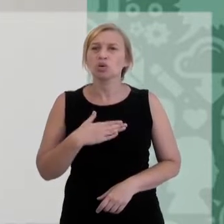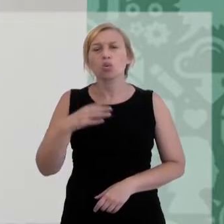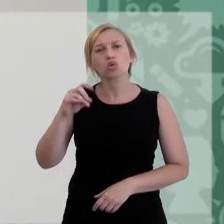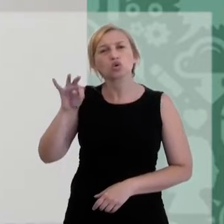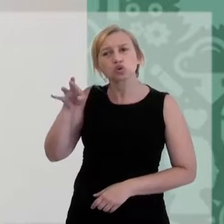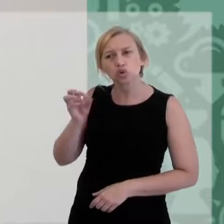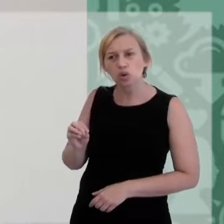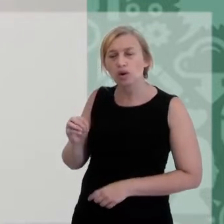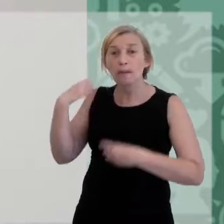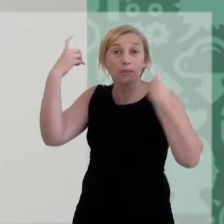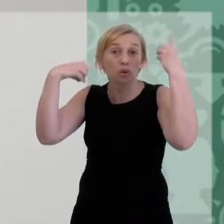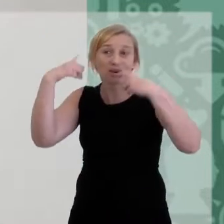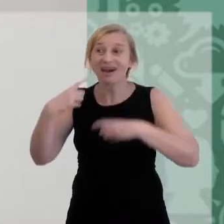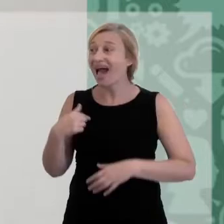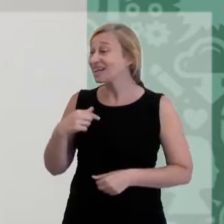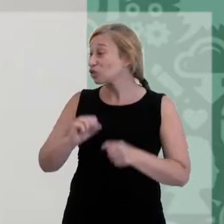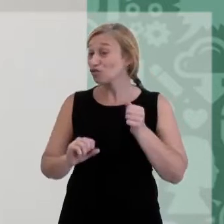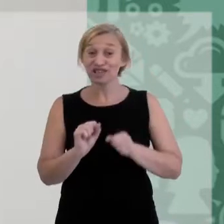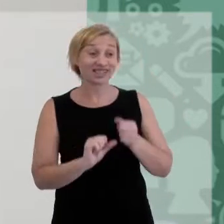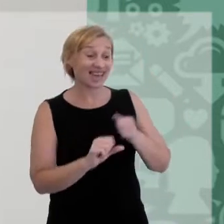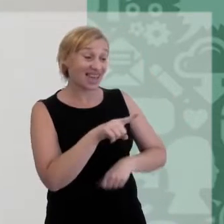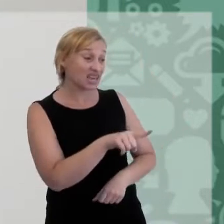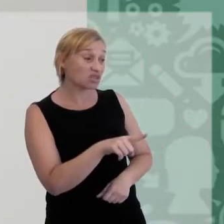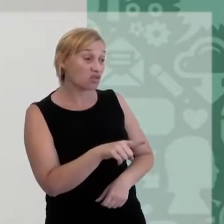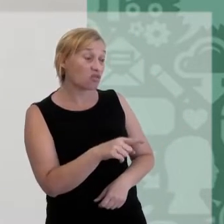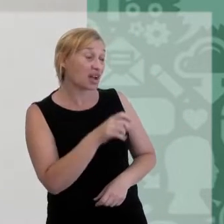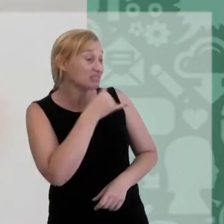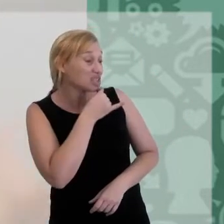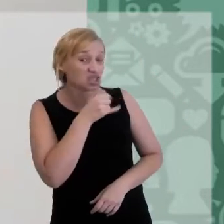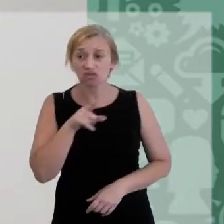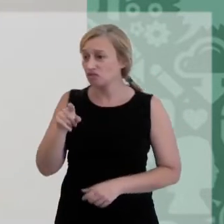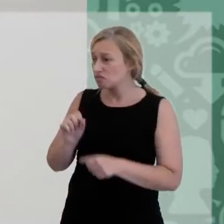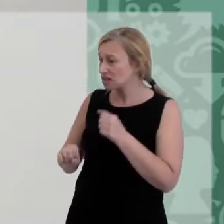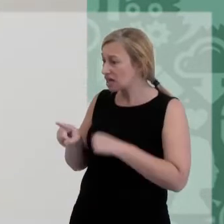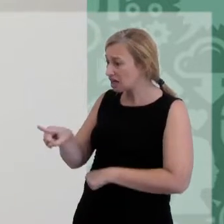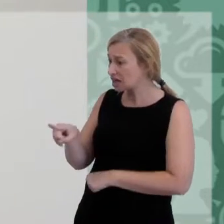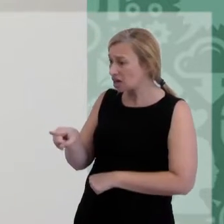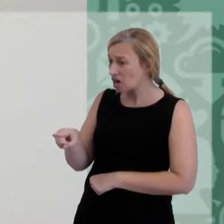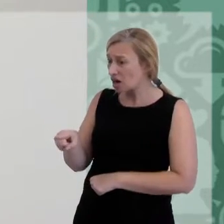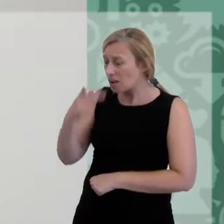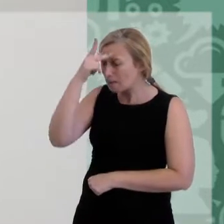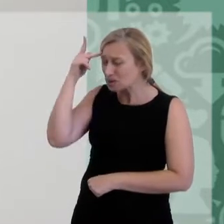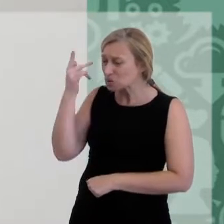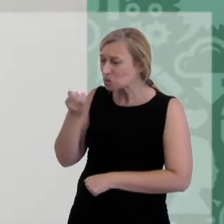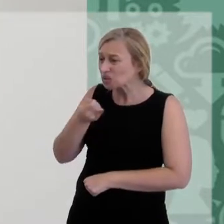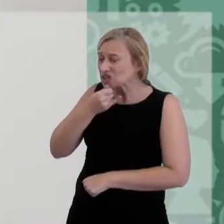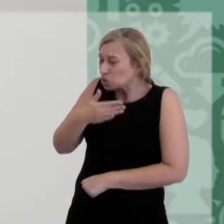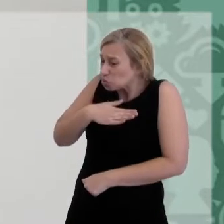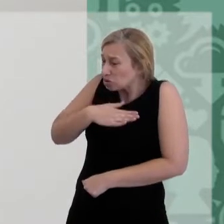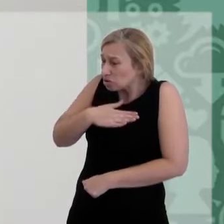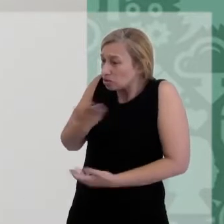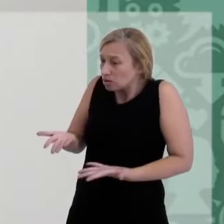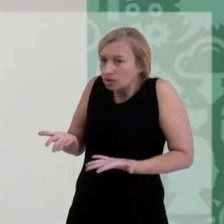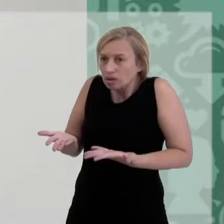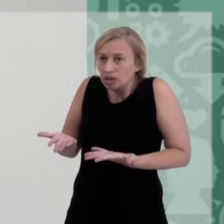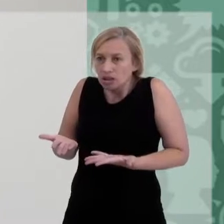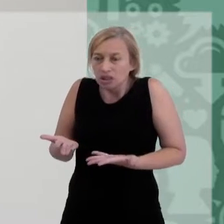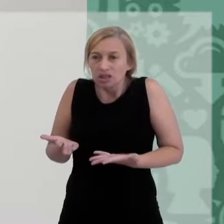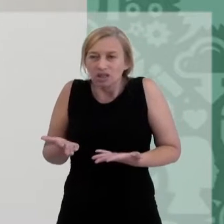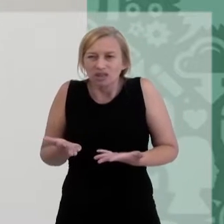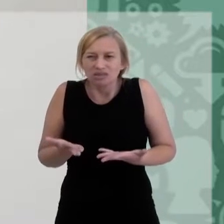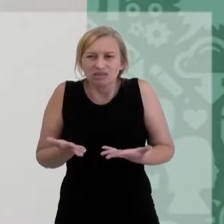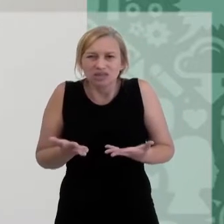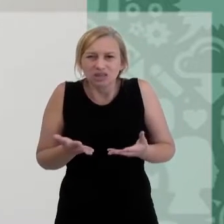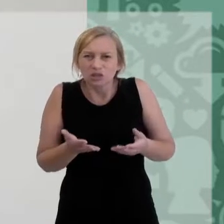também. Preocupação com, se eu fizer isso, eu vou ficar triste, se eu fizer aquilo, alguém vai ficar triste comigo.